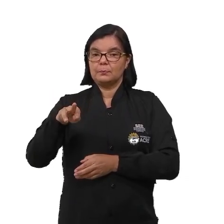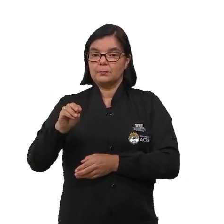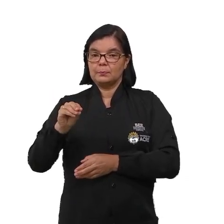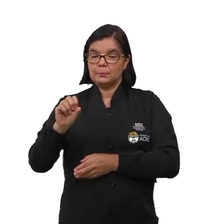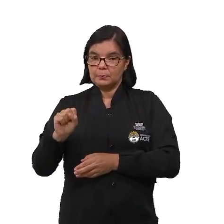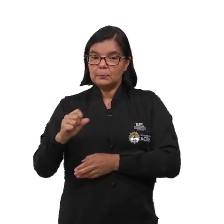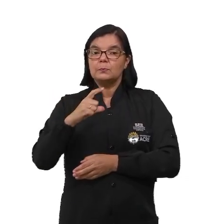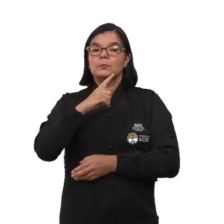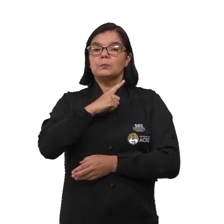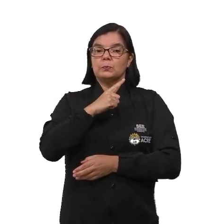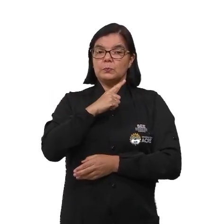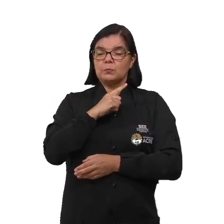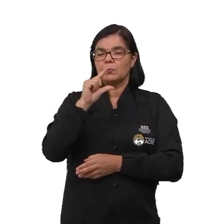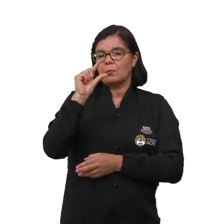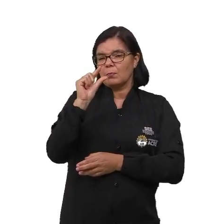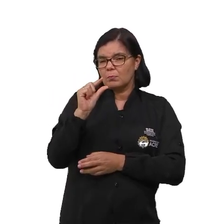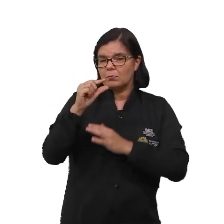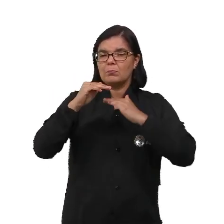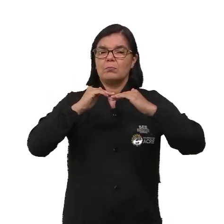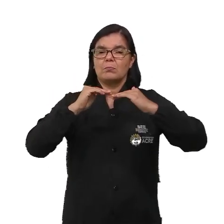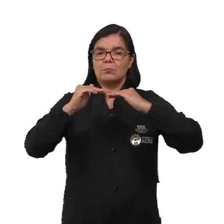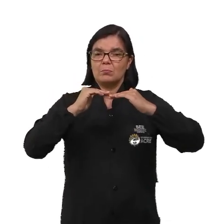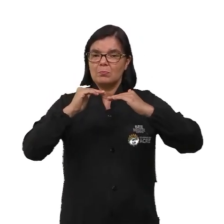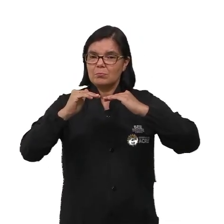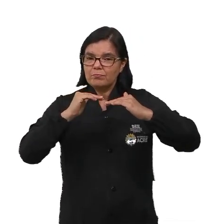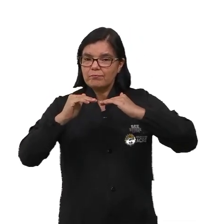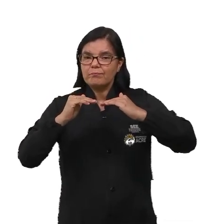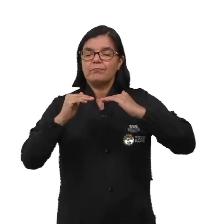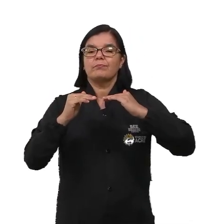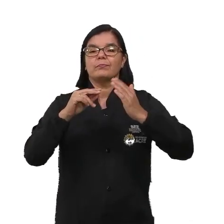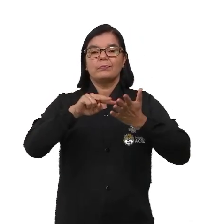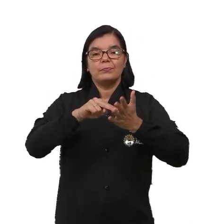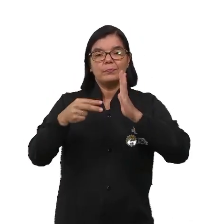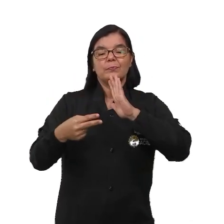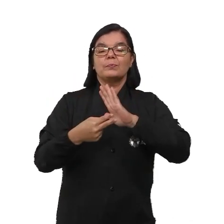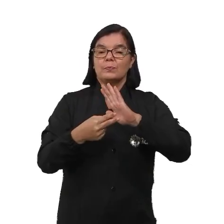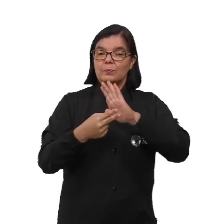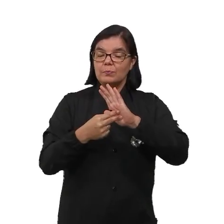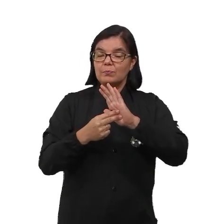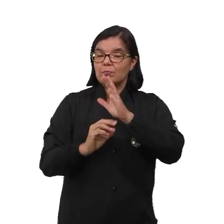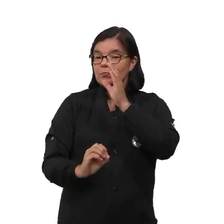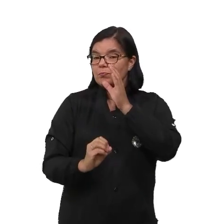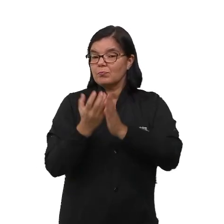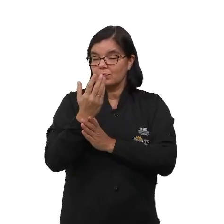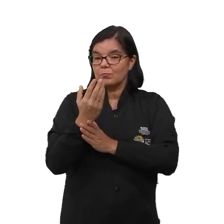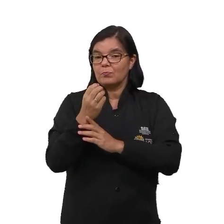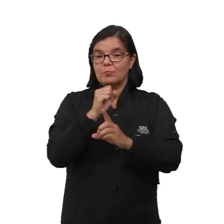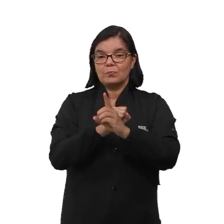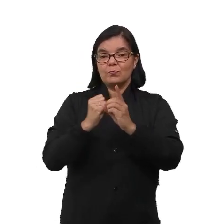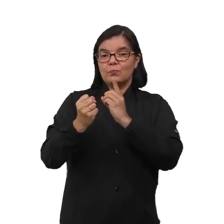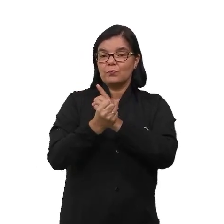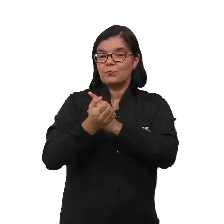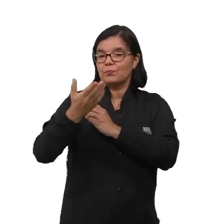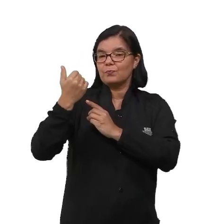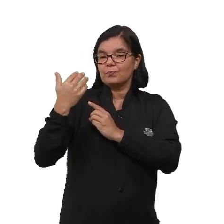que existe uma pouca mobilidade. Isso foi muito comum à época